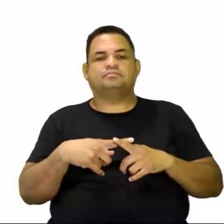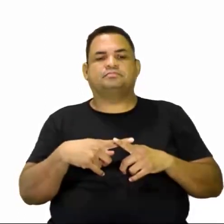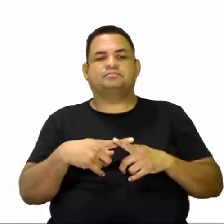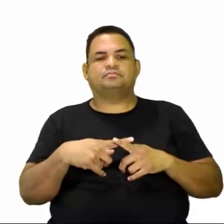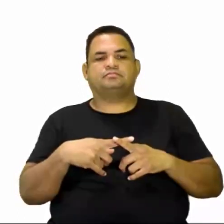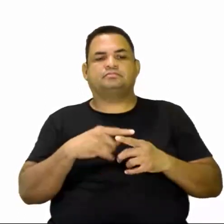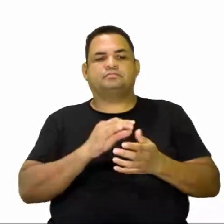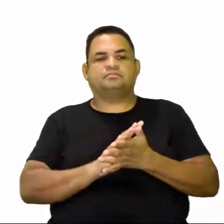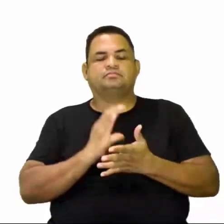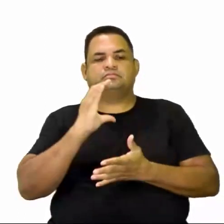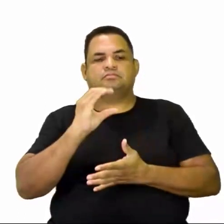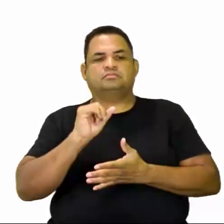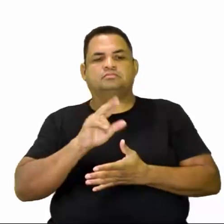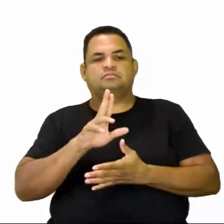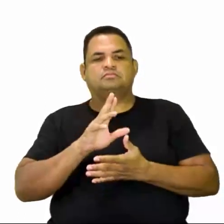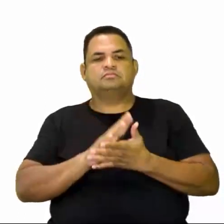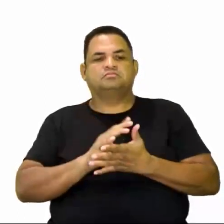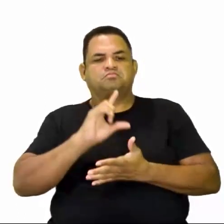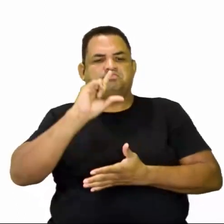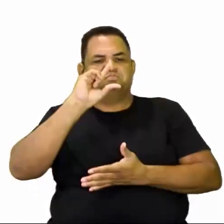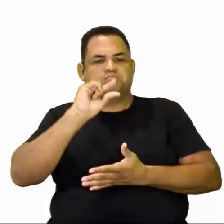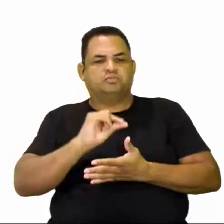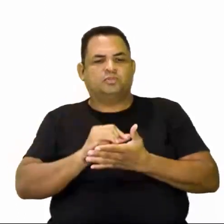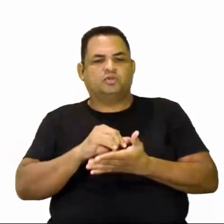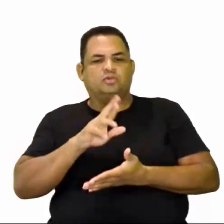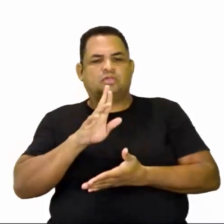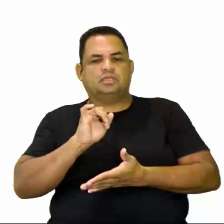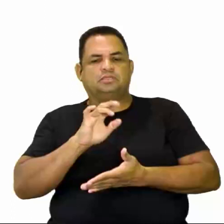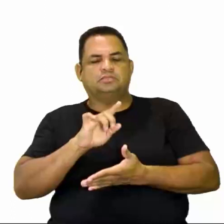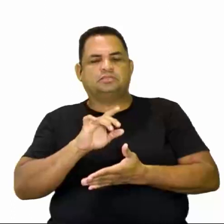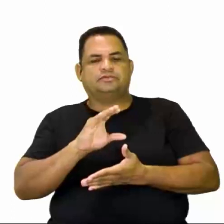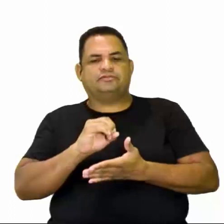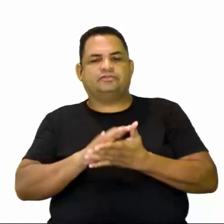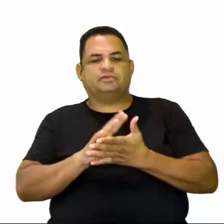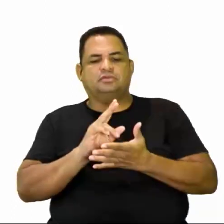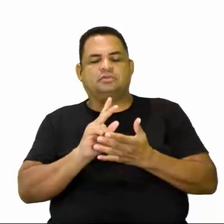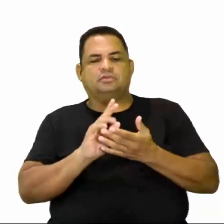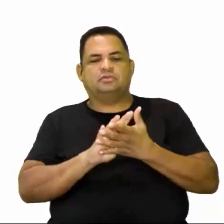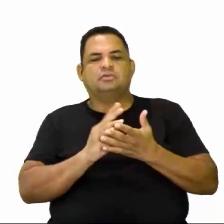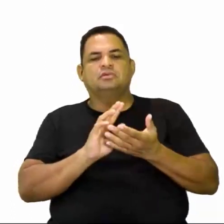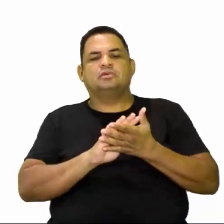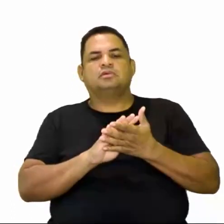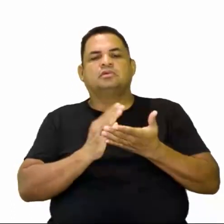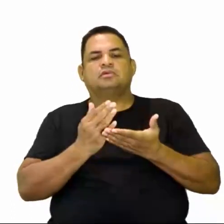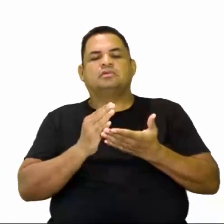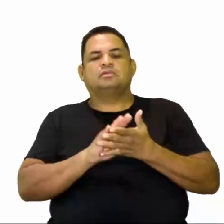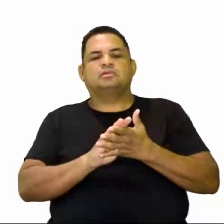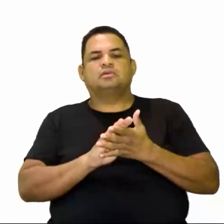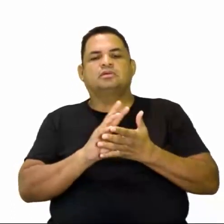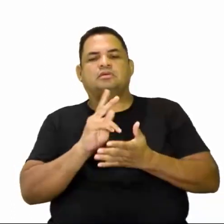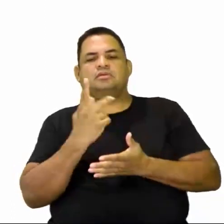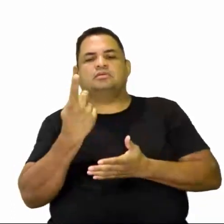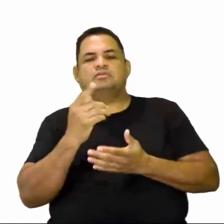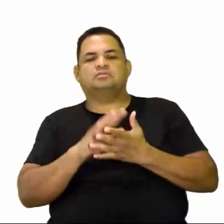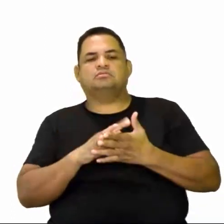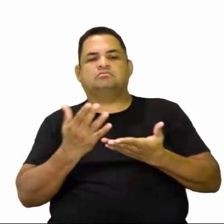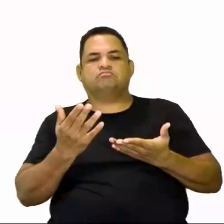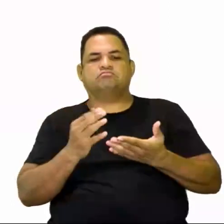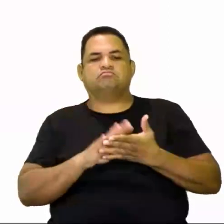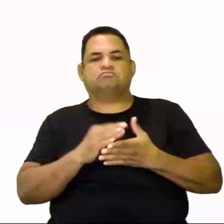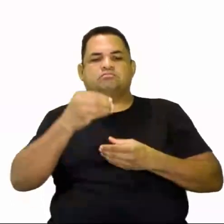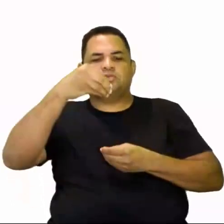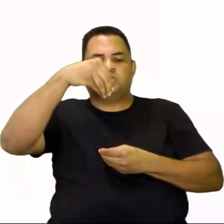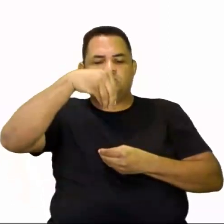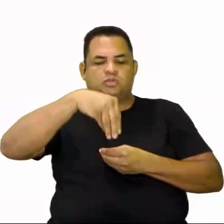o cobre ele é menos reativo que o hidrogênio. Por isso, se colocarmos uma lâmina de cobre numa solução de